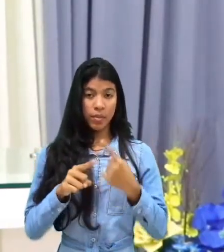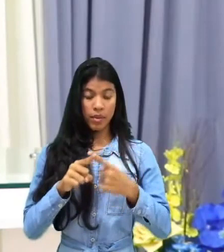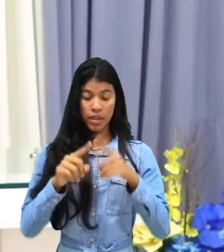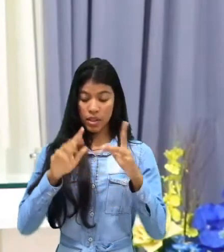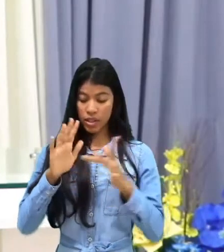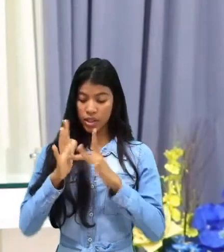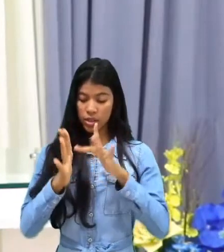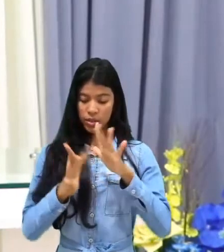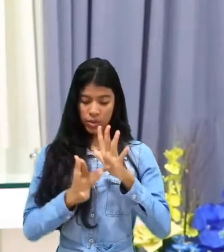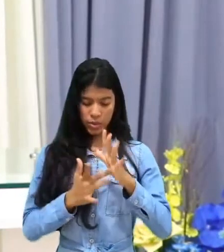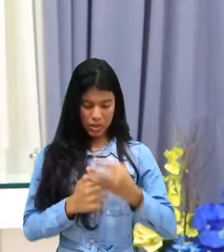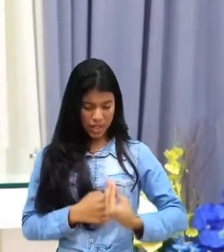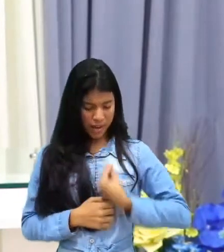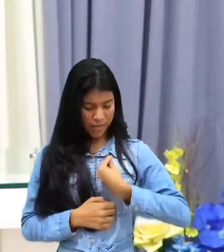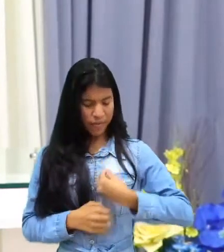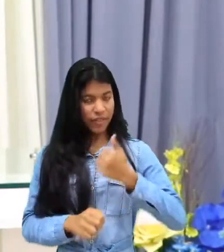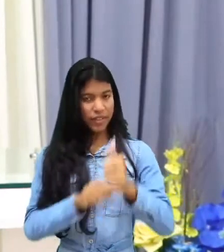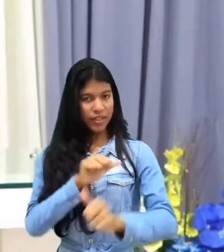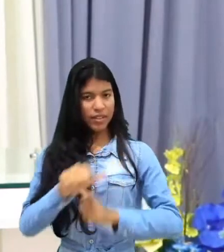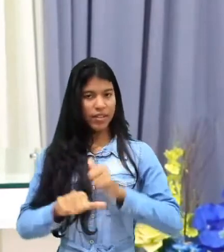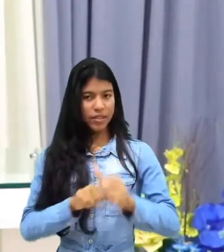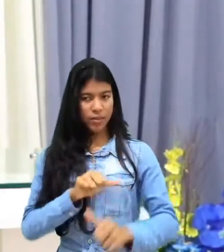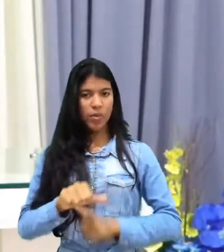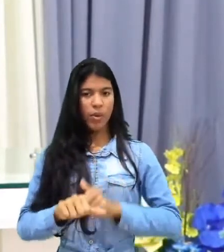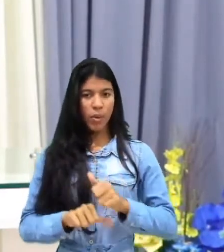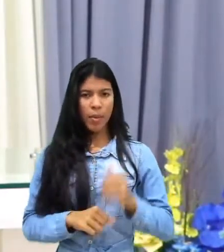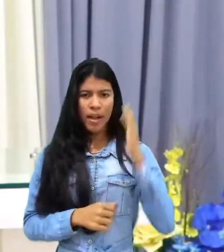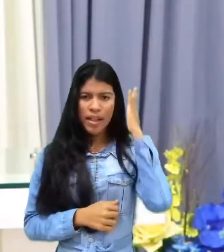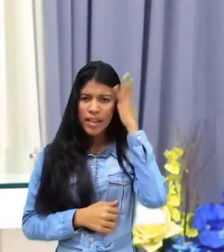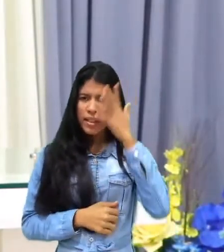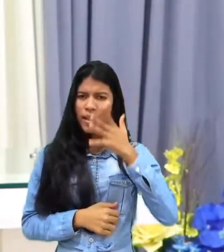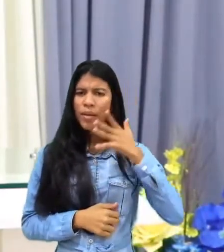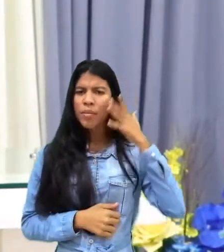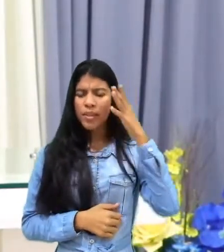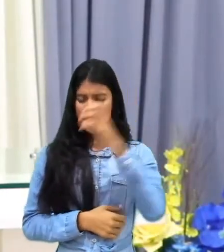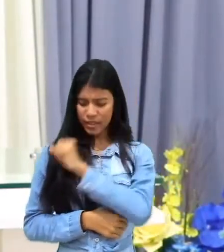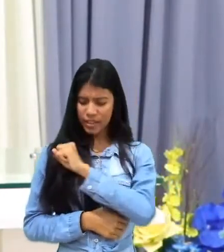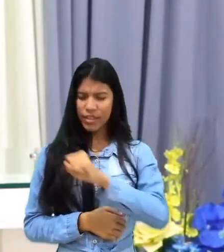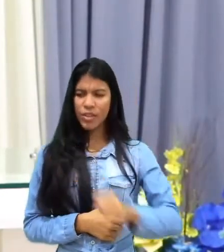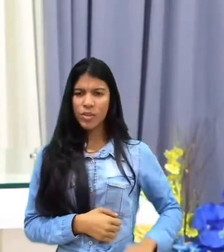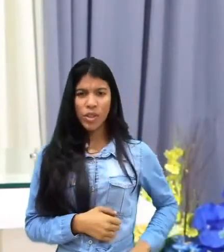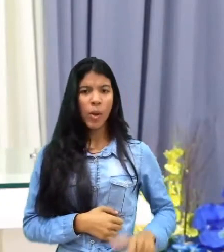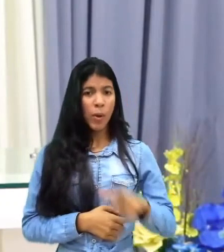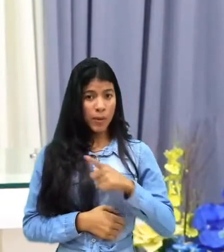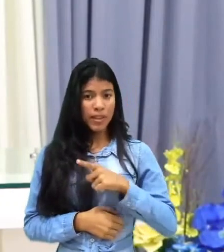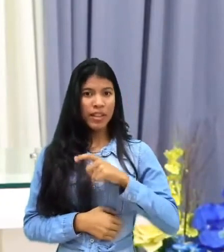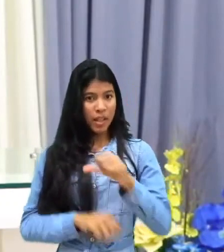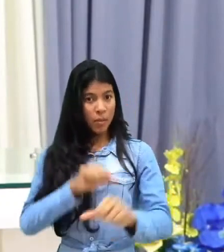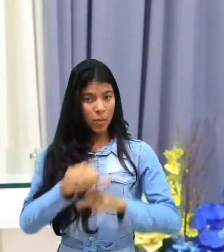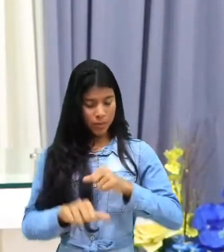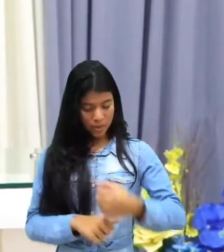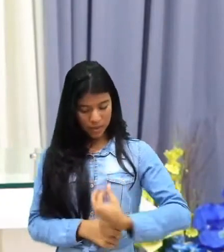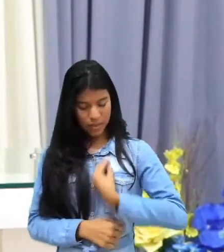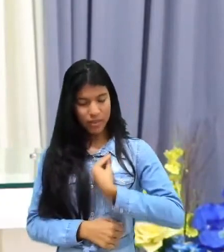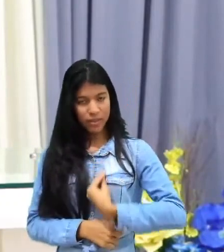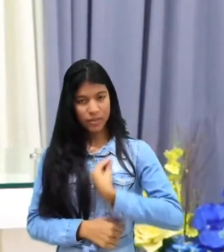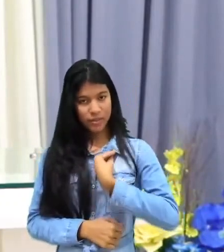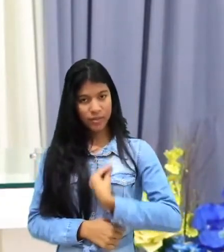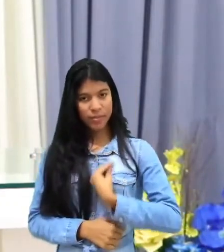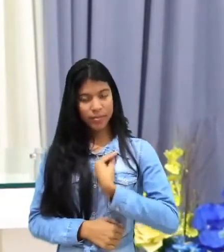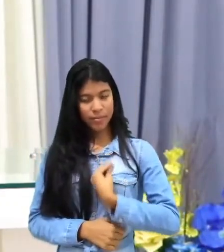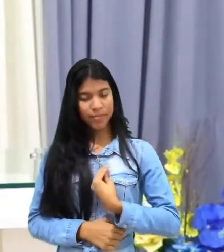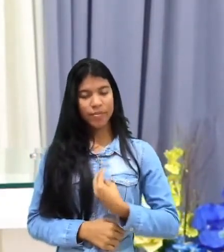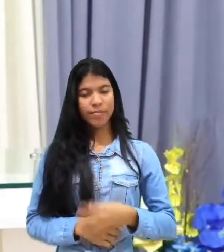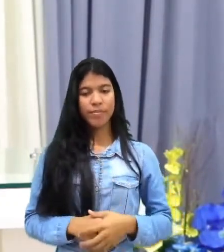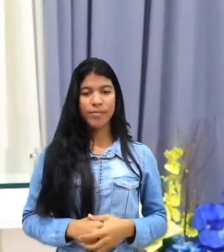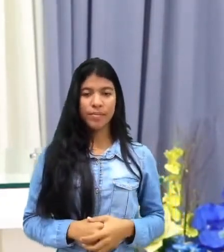transforma vidas. Na presença do Senhor, a transformação de vidas. Louvado seja o nome do